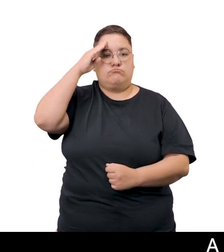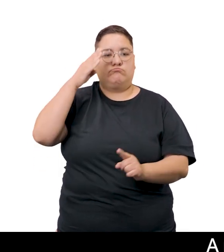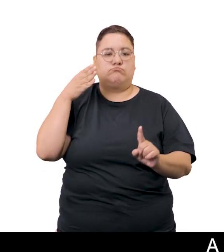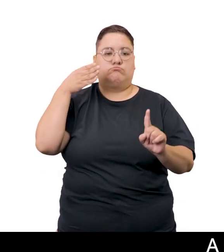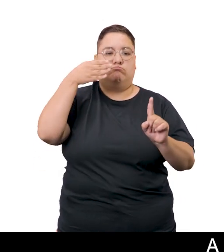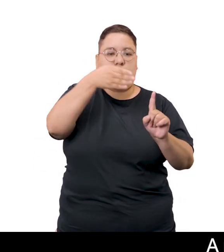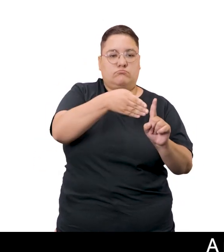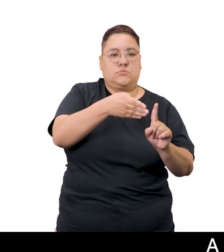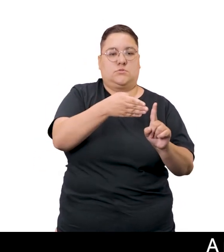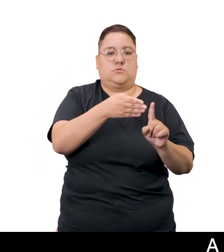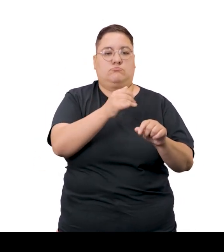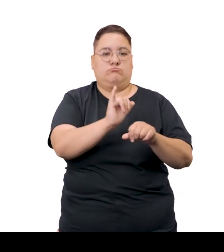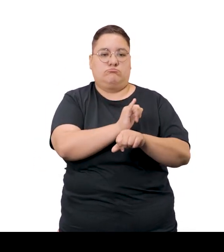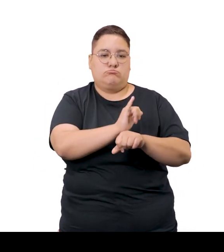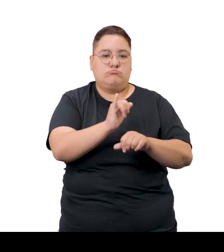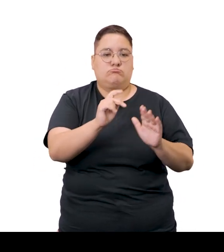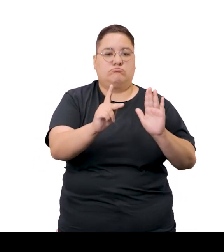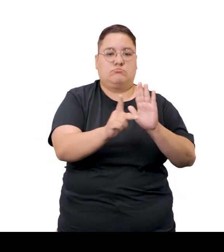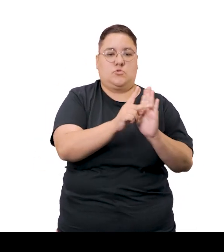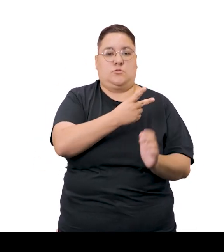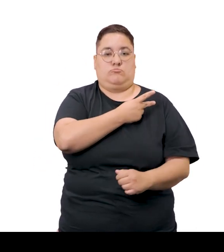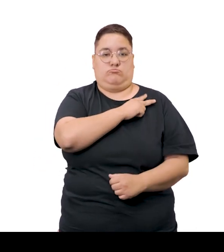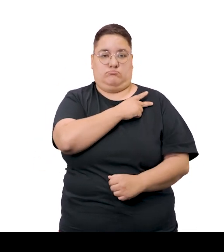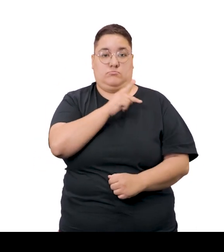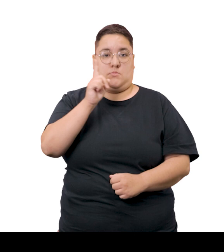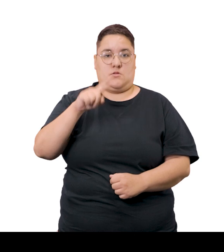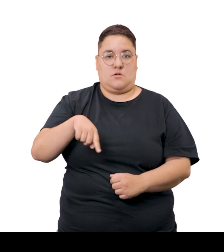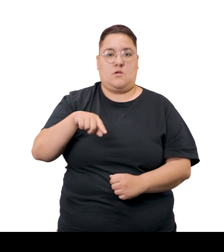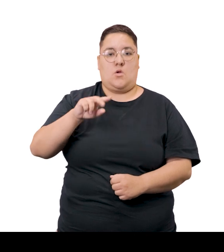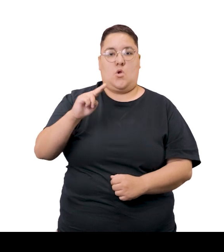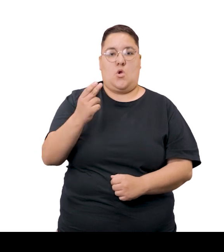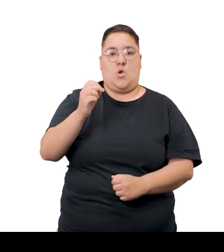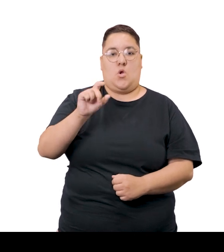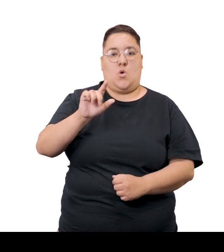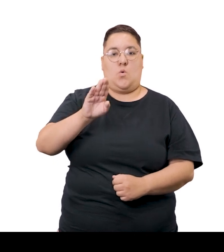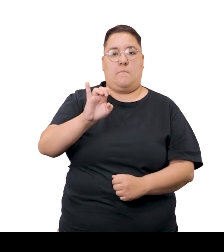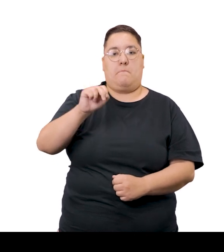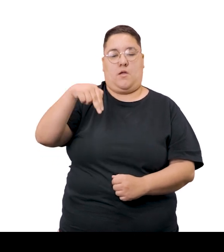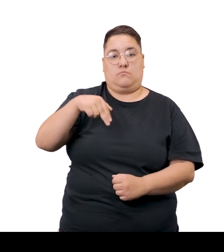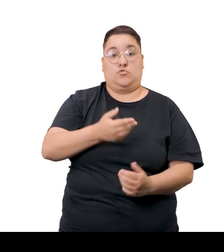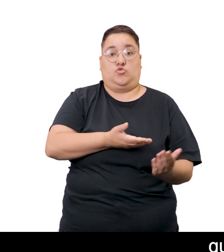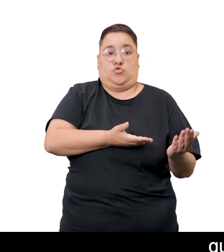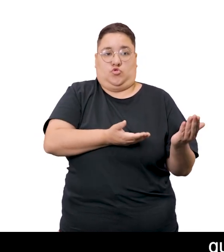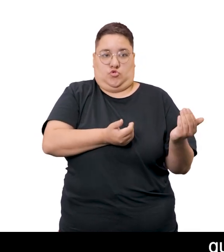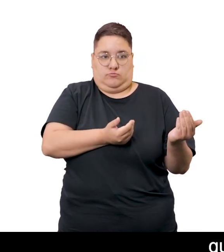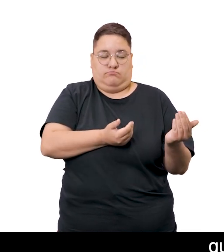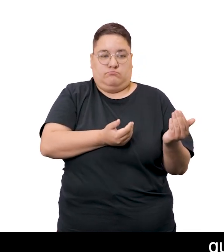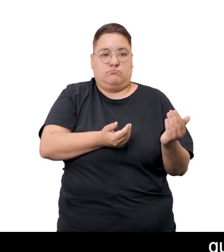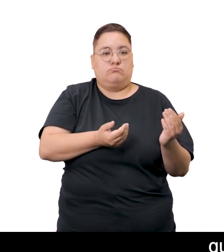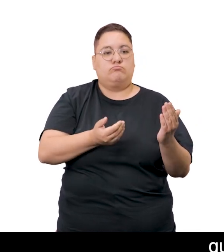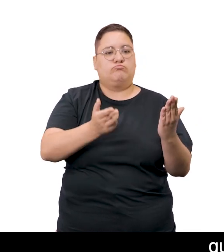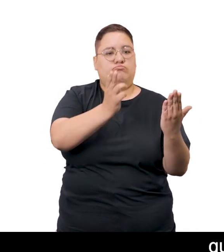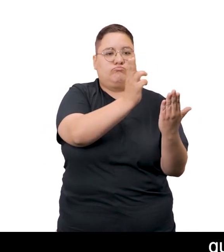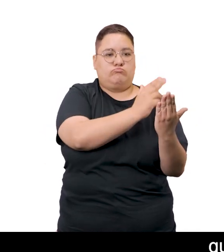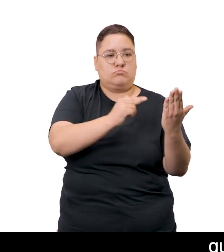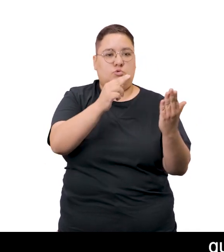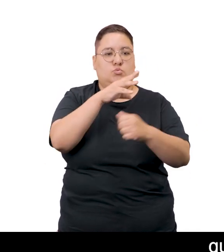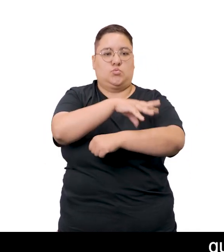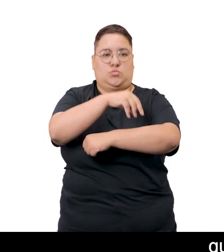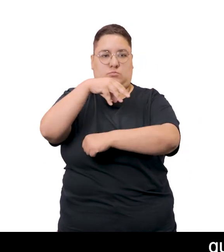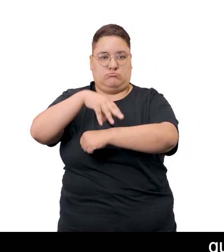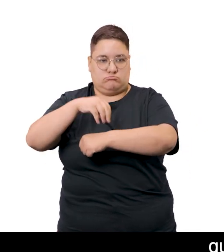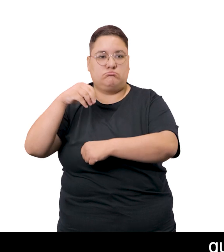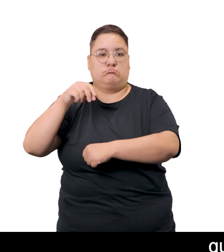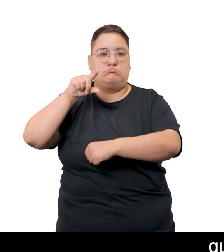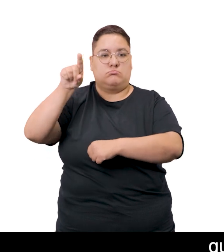dos retratos de Catherine Opie é Hans Holbein, o Jovem, um retratista suíço que foi pintor oficial da corte inglesa